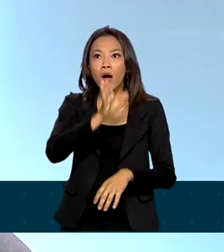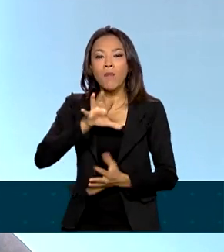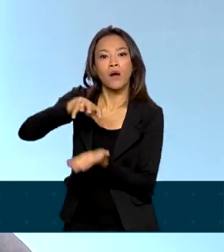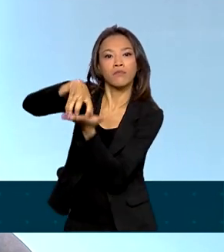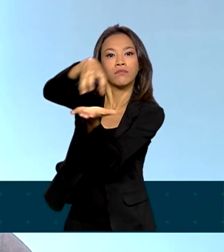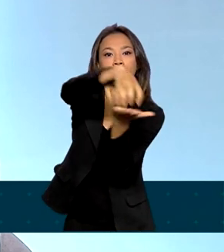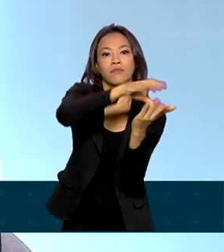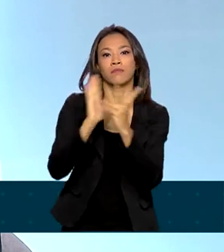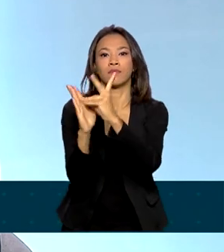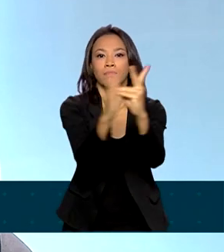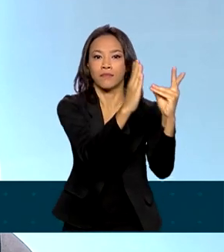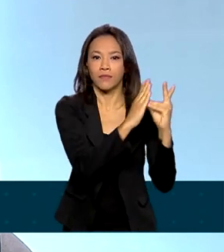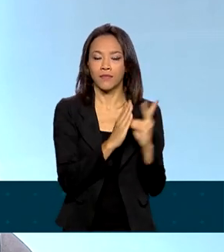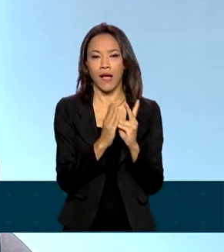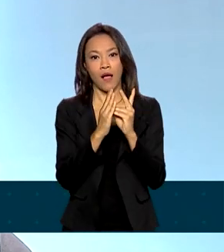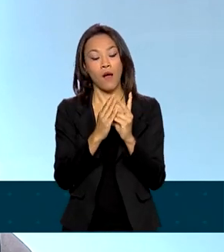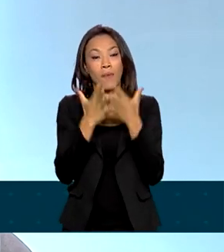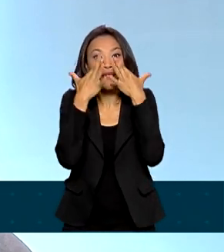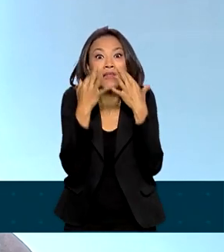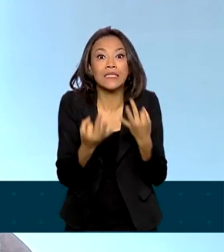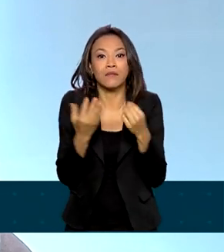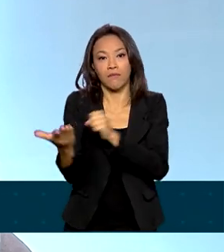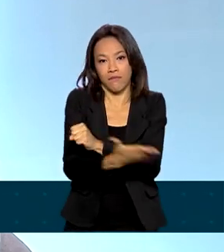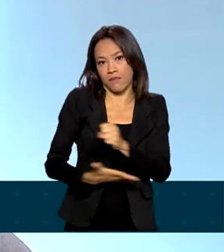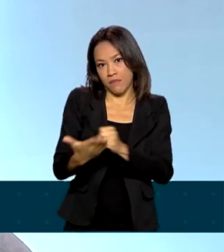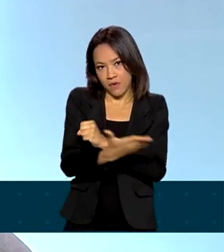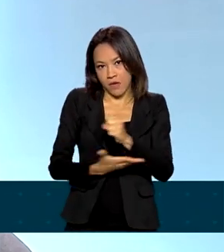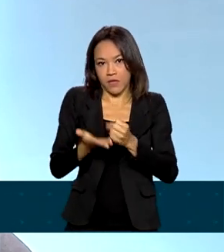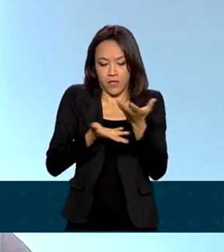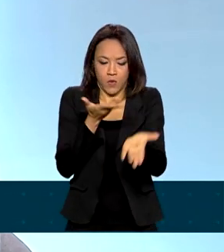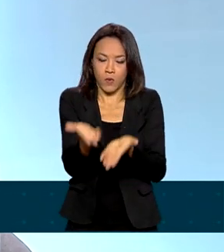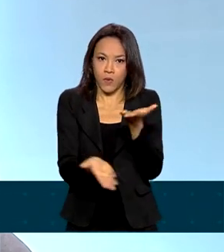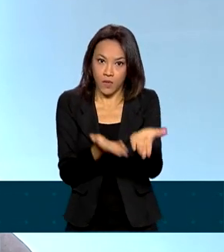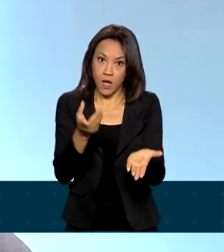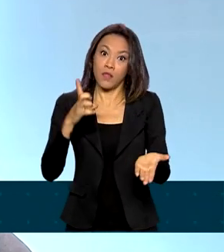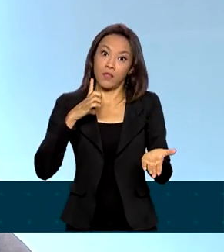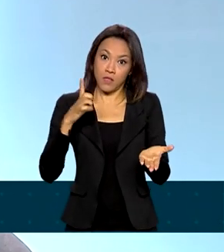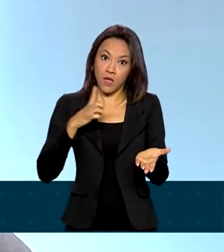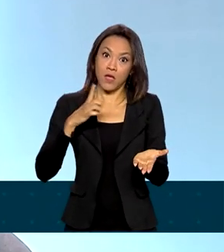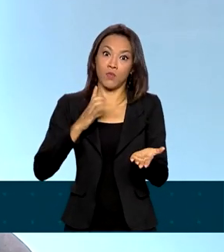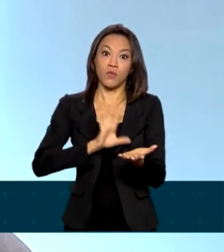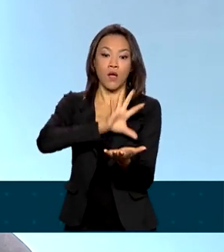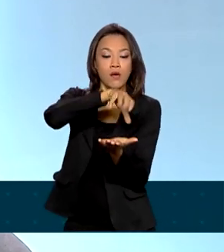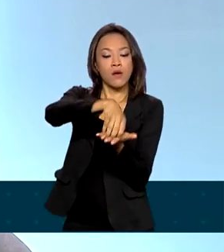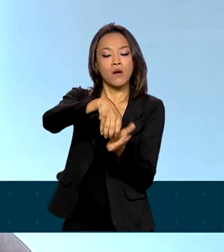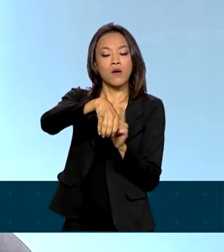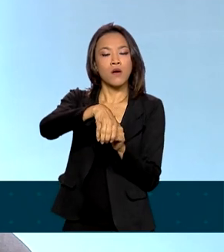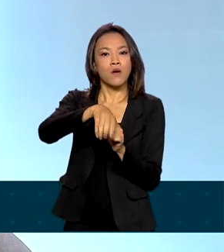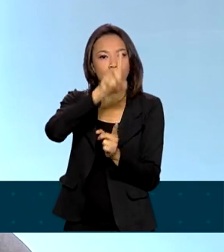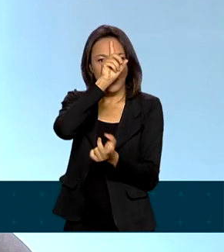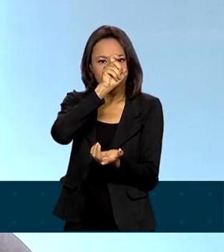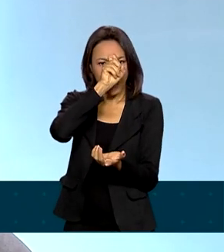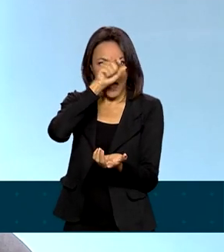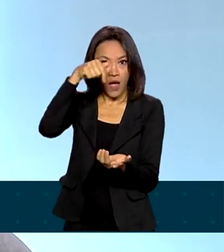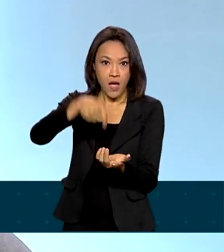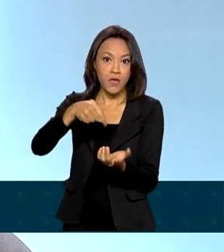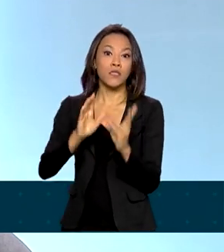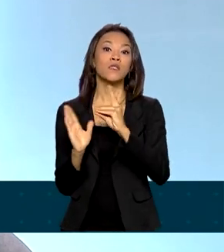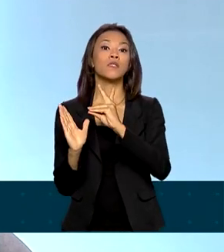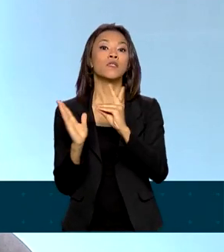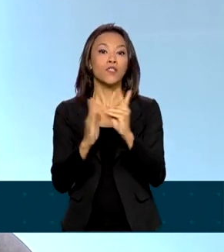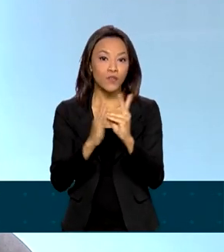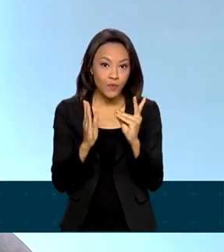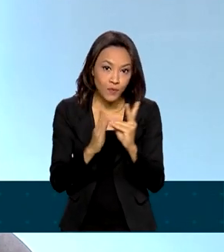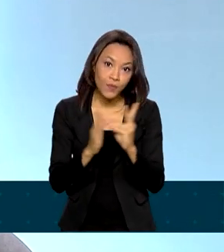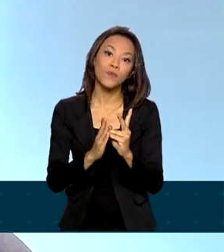finalidade é cuidar da atenção primária, atenção básica. Nós temos as chamadas unidades básicas de saúde indígena. Nós temos